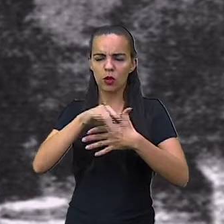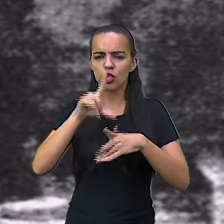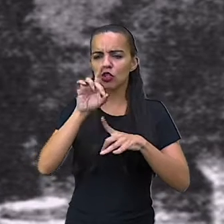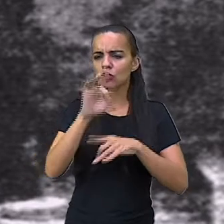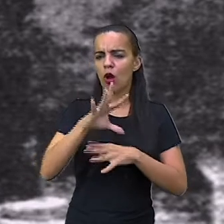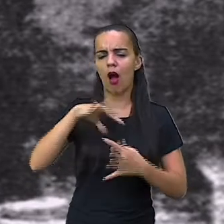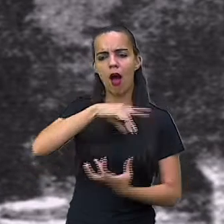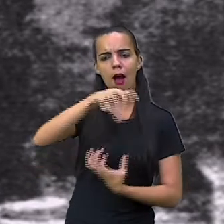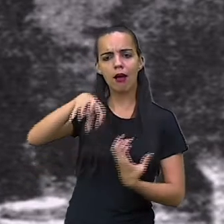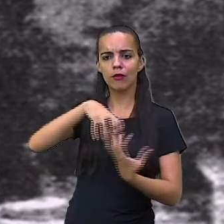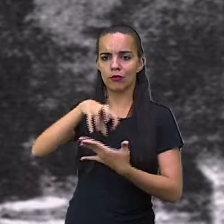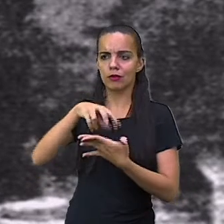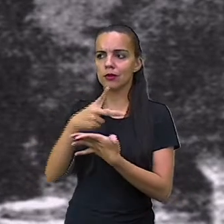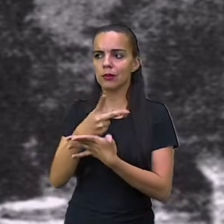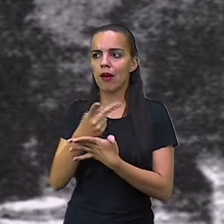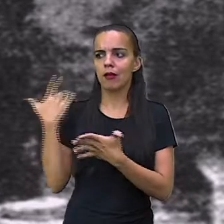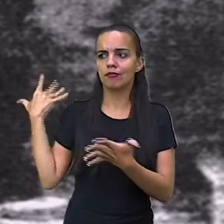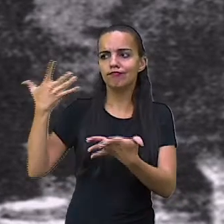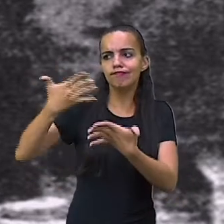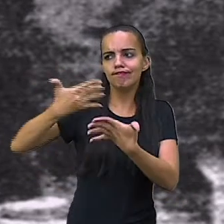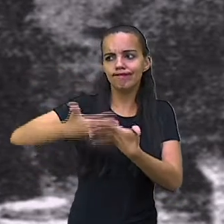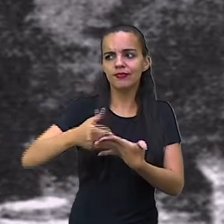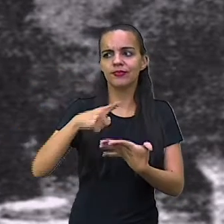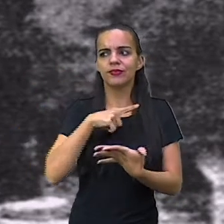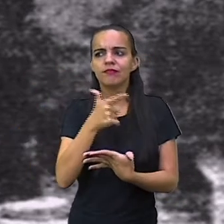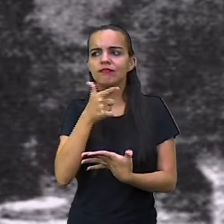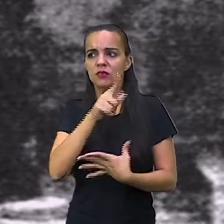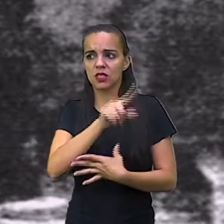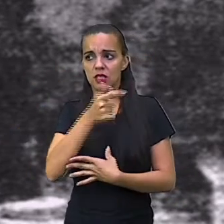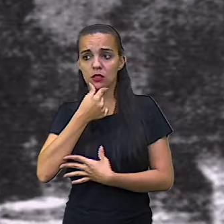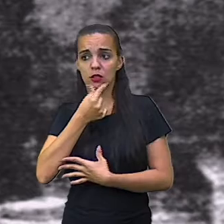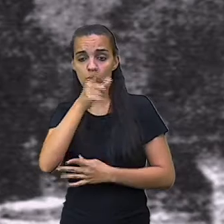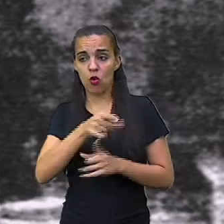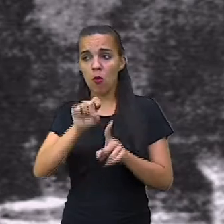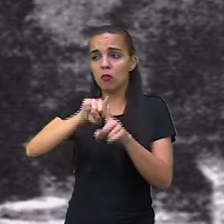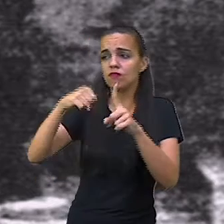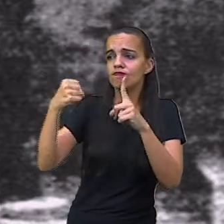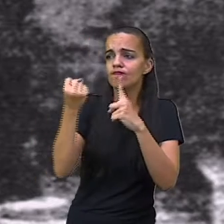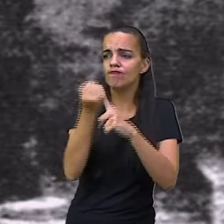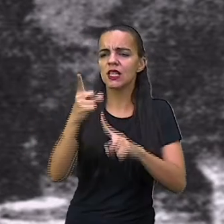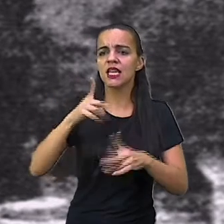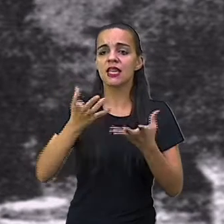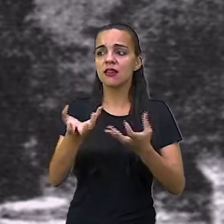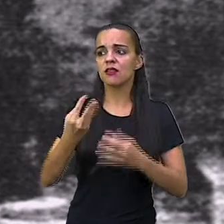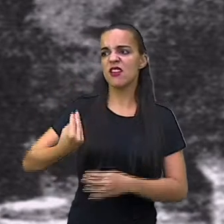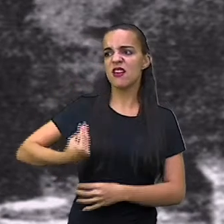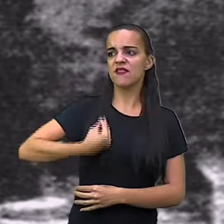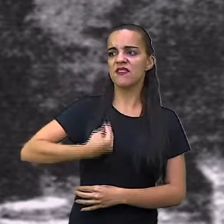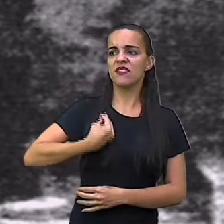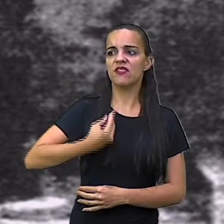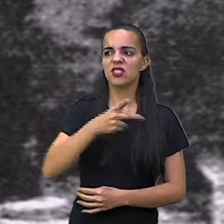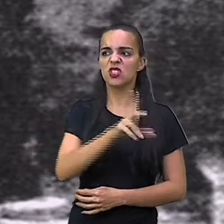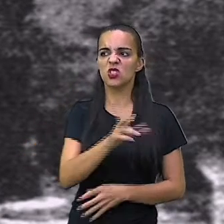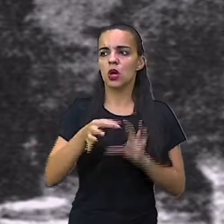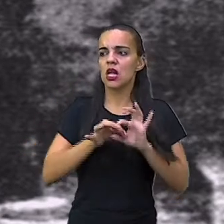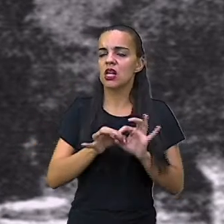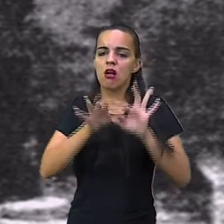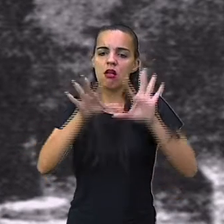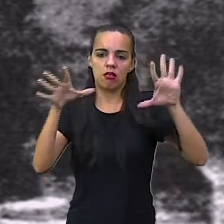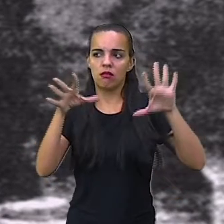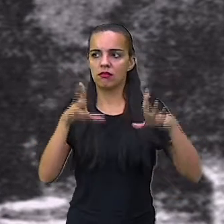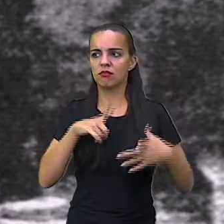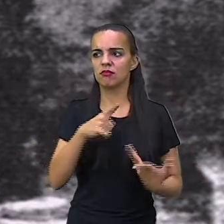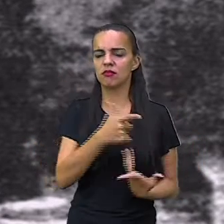Revolução Industrial. Para Godwin, a sociedade poderia viver sem as leis e restrições